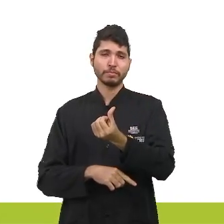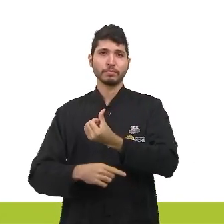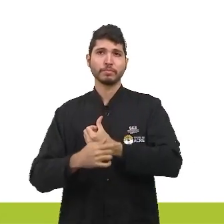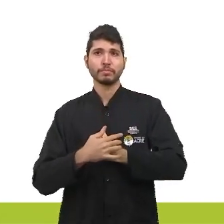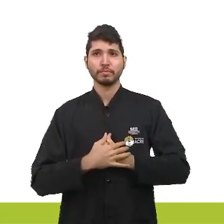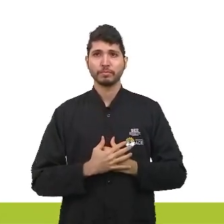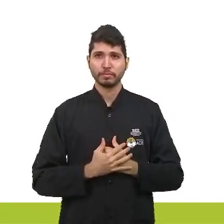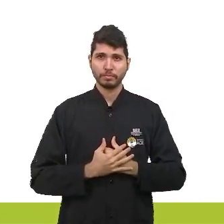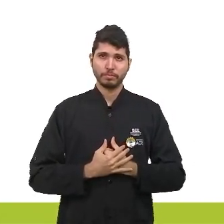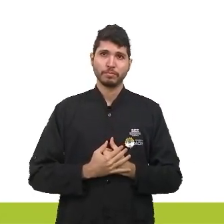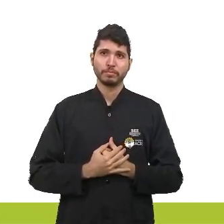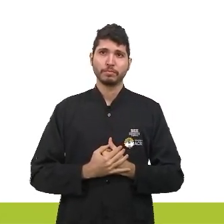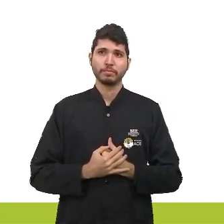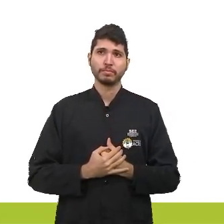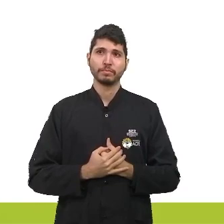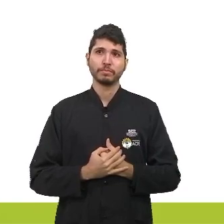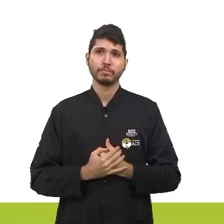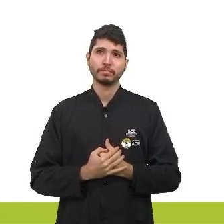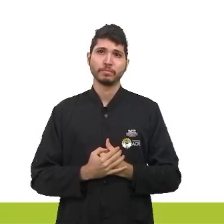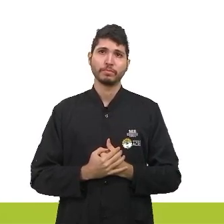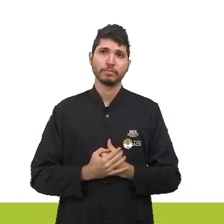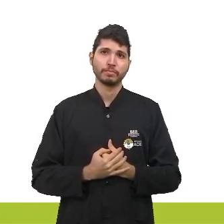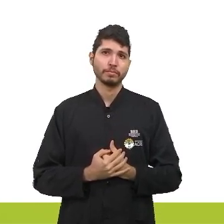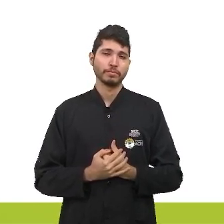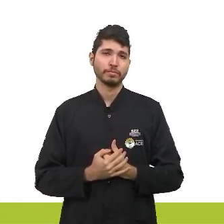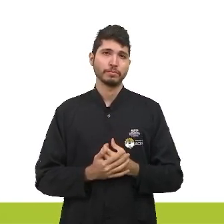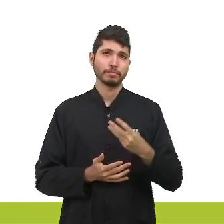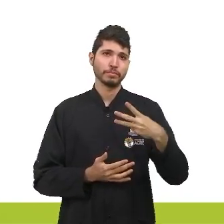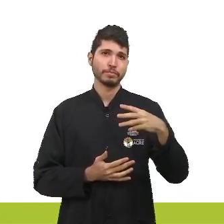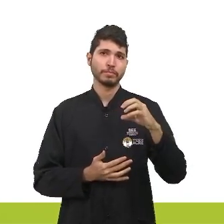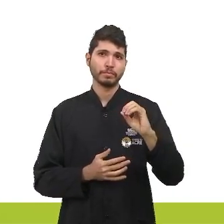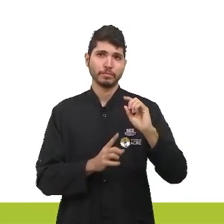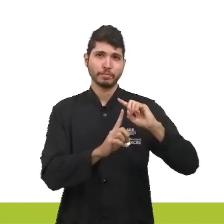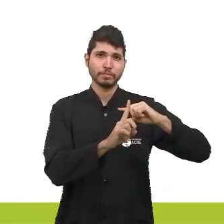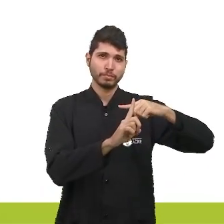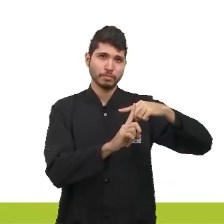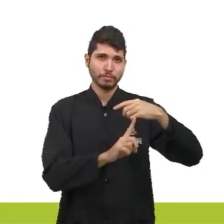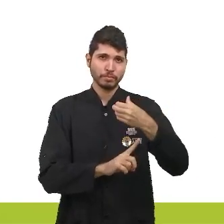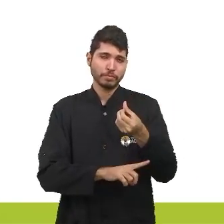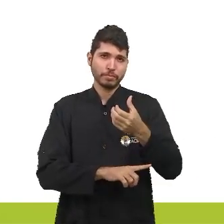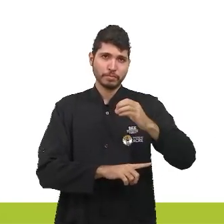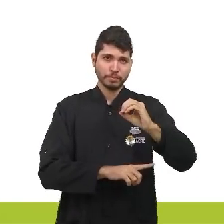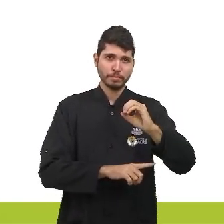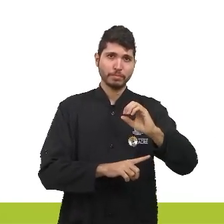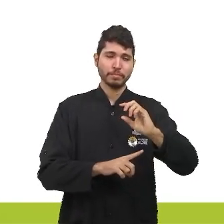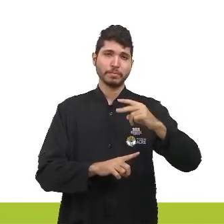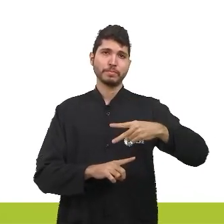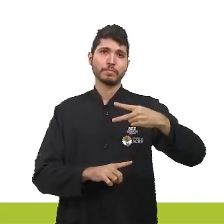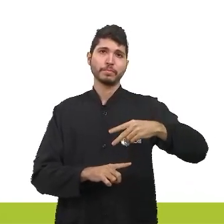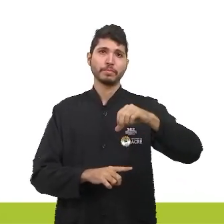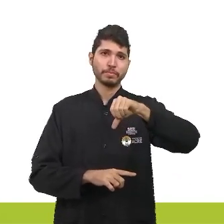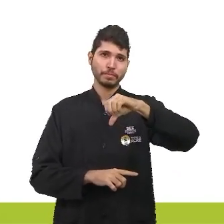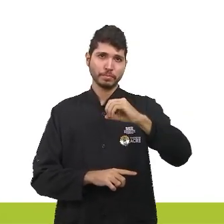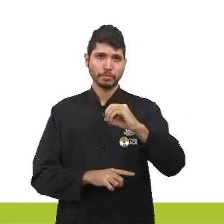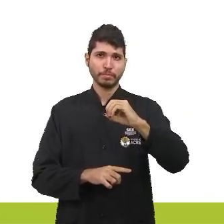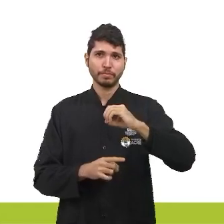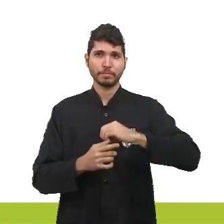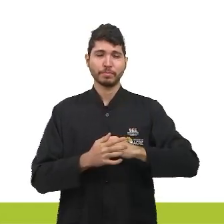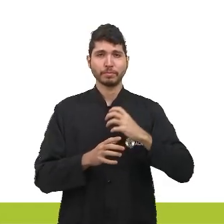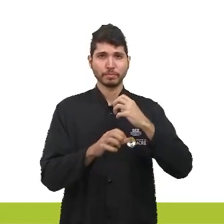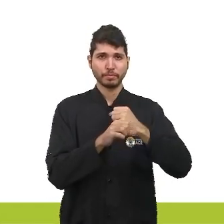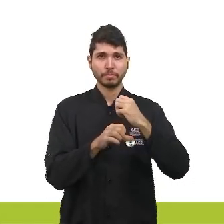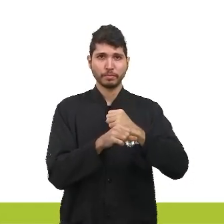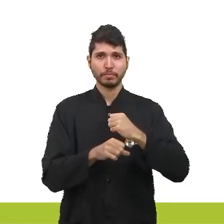Isso aqui dá 30 mais 60 igual a 90. Então, é um total